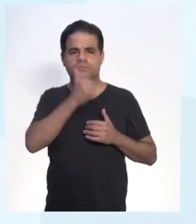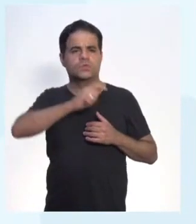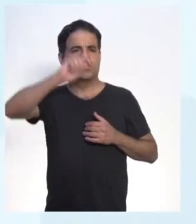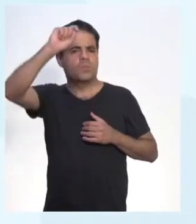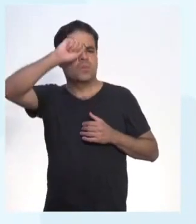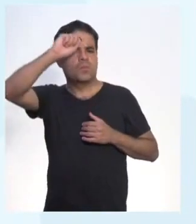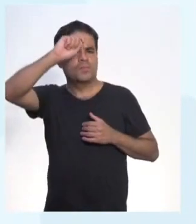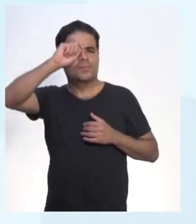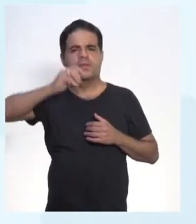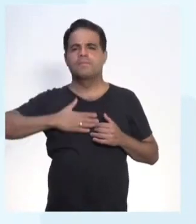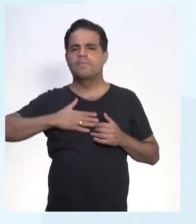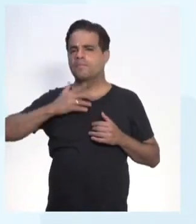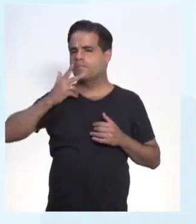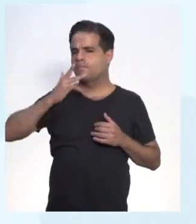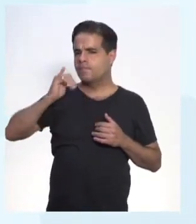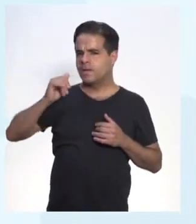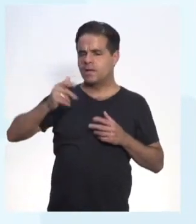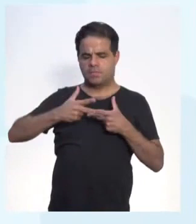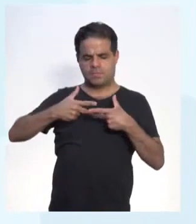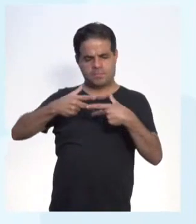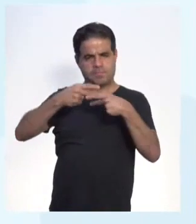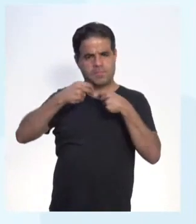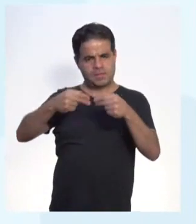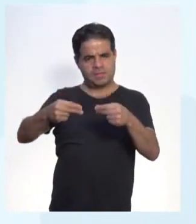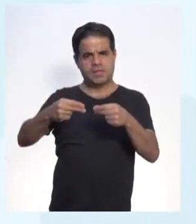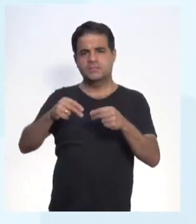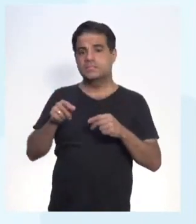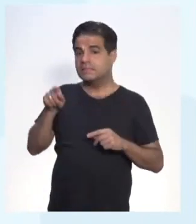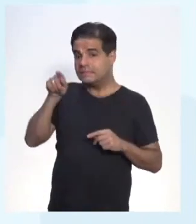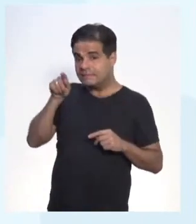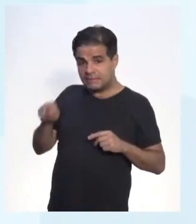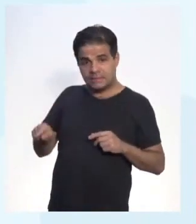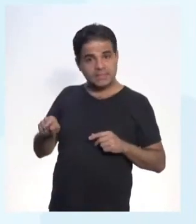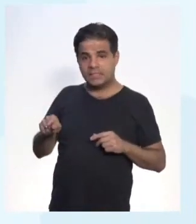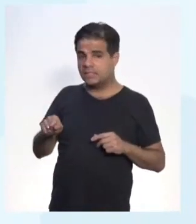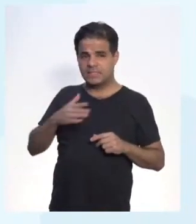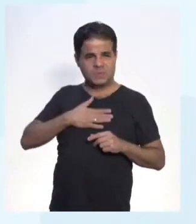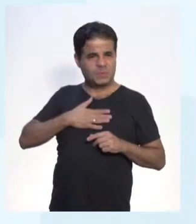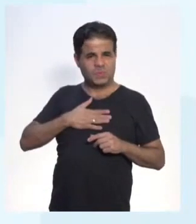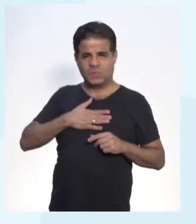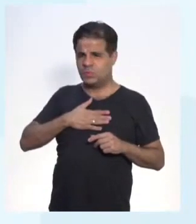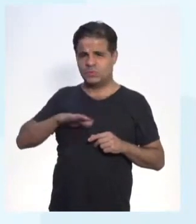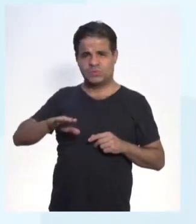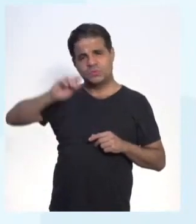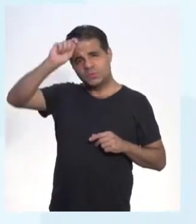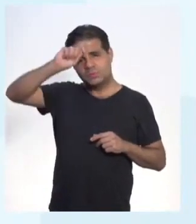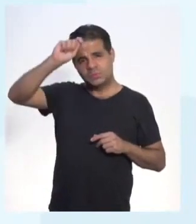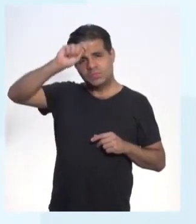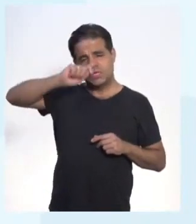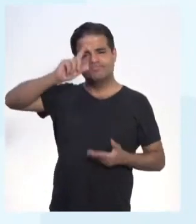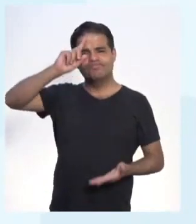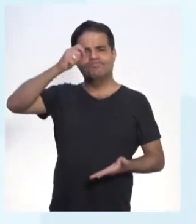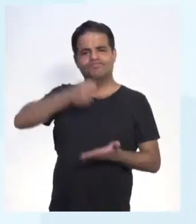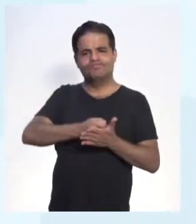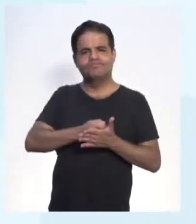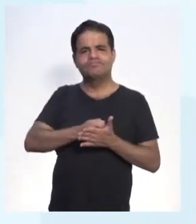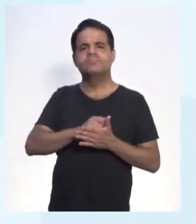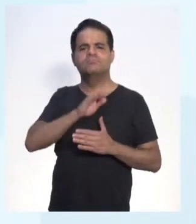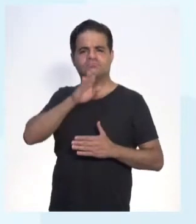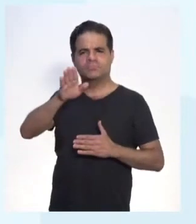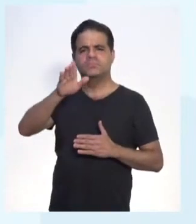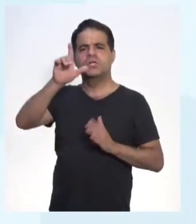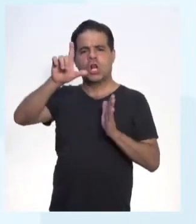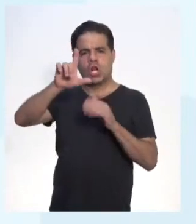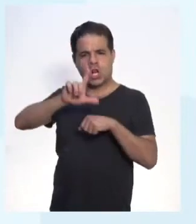seu pai como presente. Como ele não gostou do boné, decidiu ir até